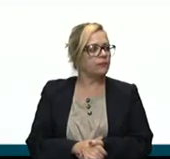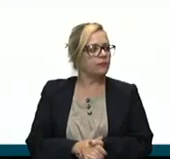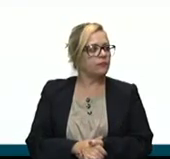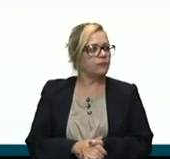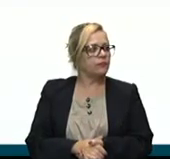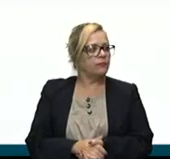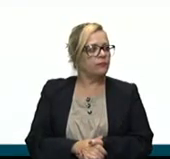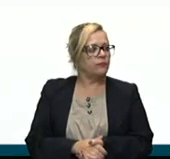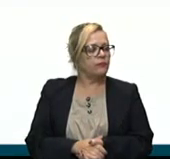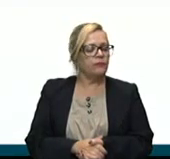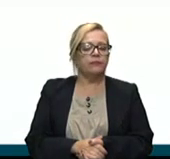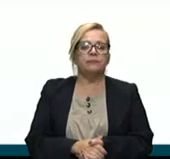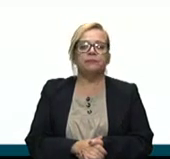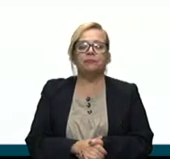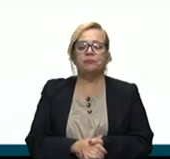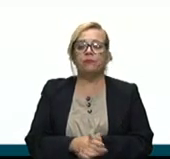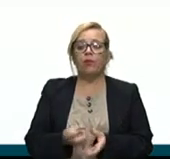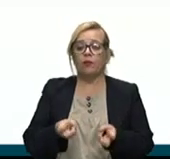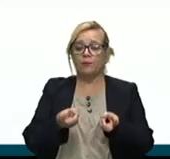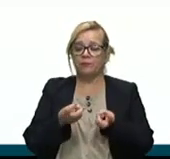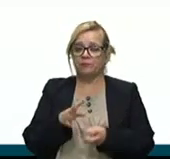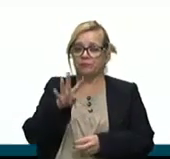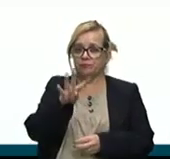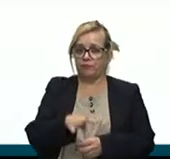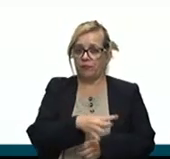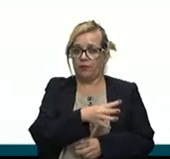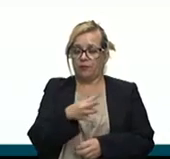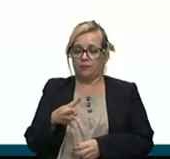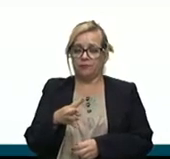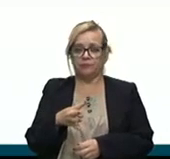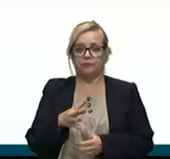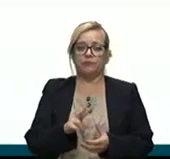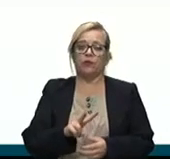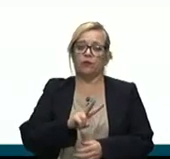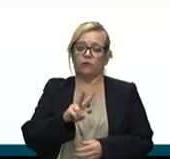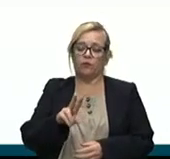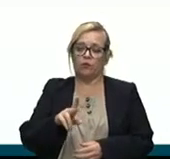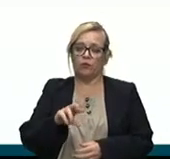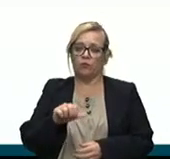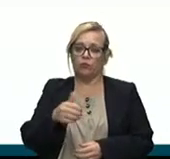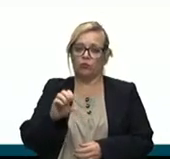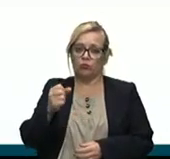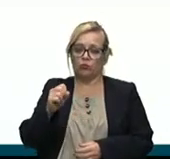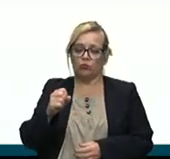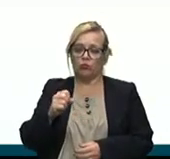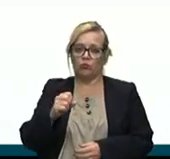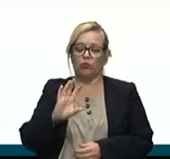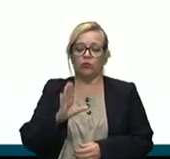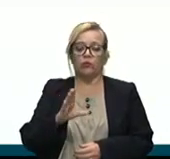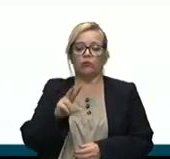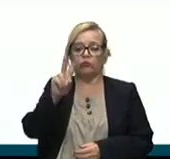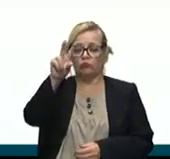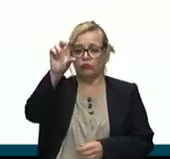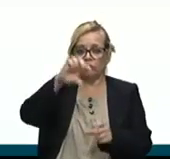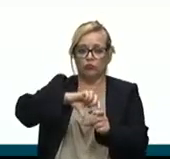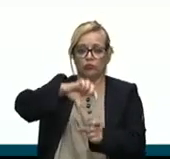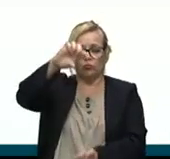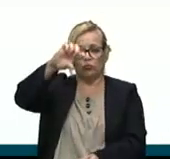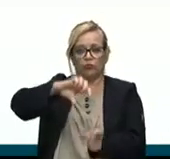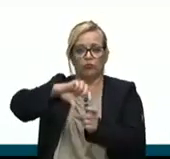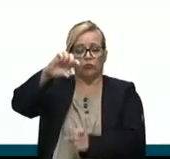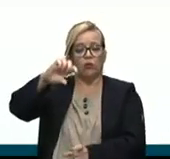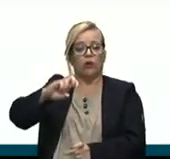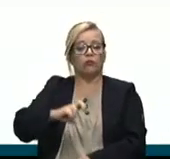Observando a tabela na linha V igual a 18, né, os nossos graus de liberdade, e na coluna correspondente à probabilidade